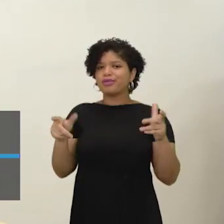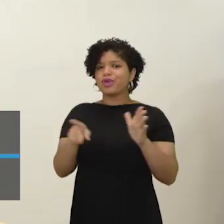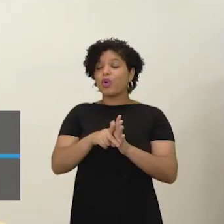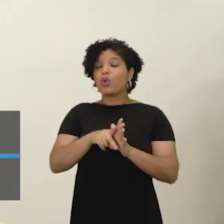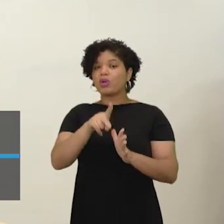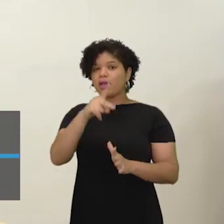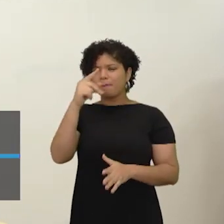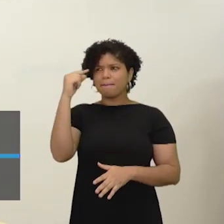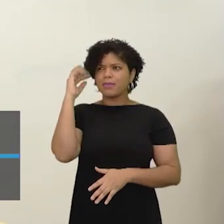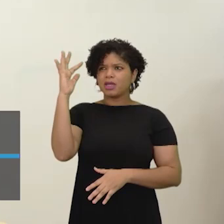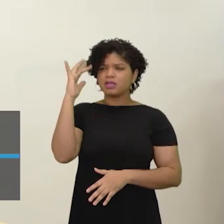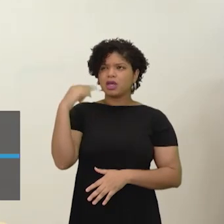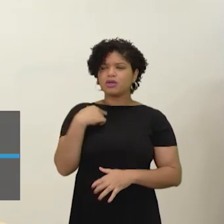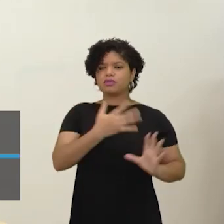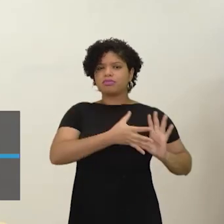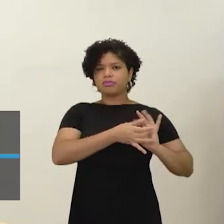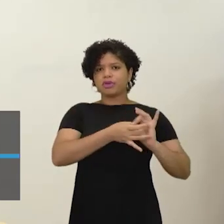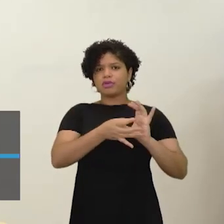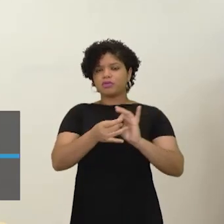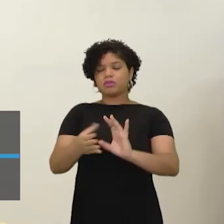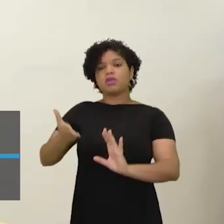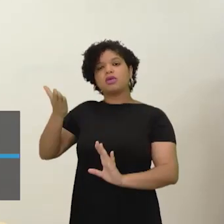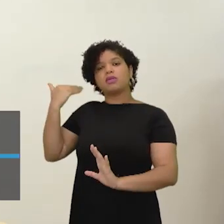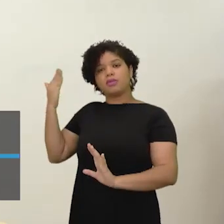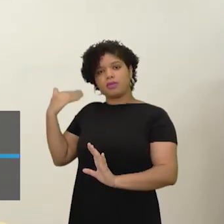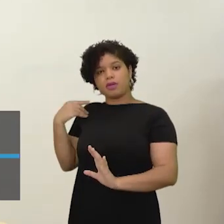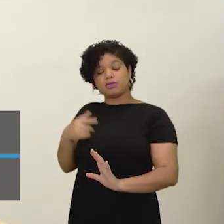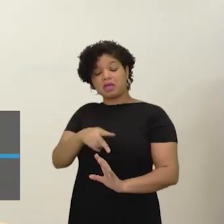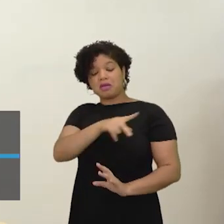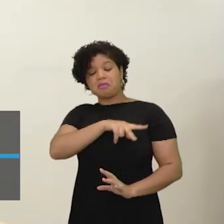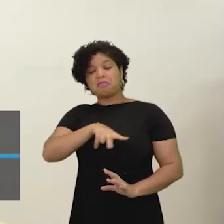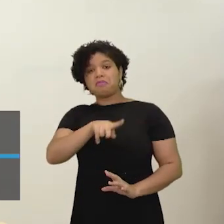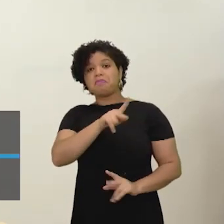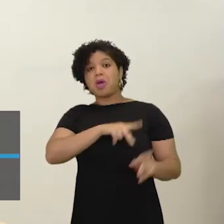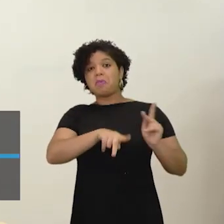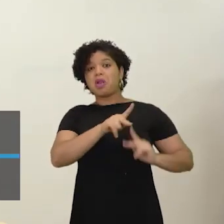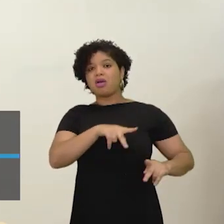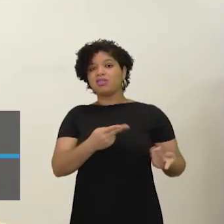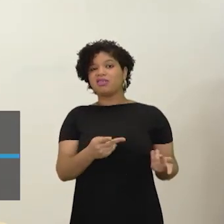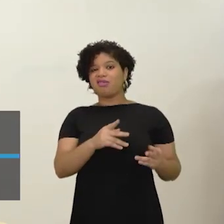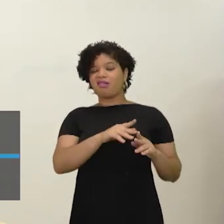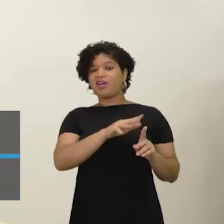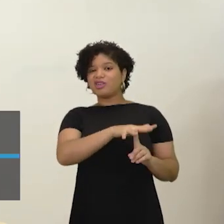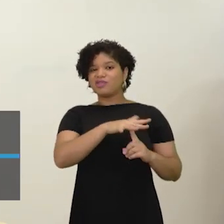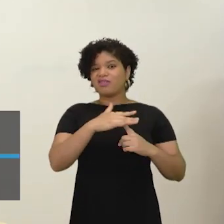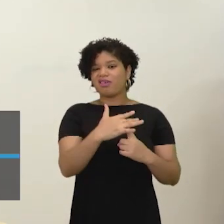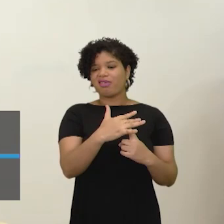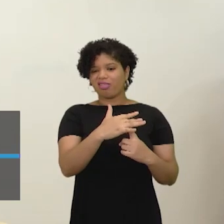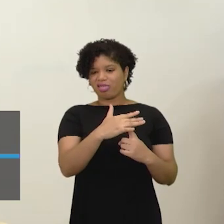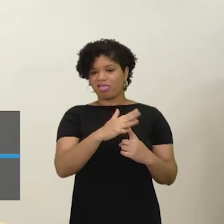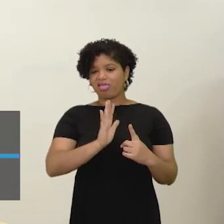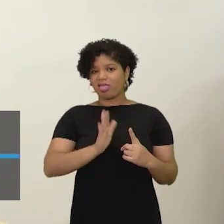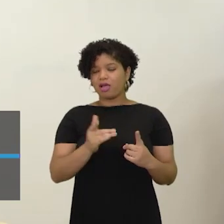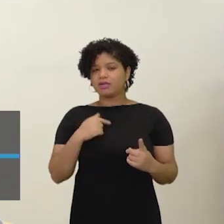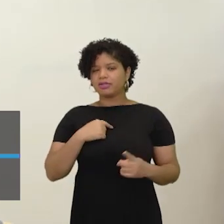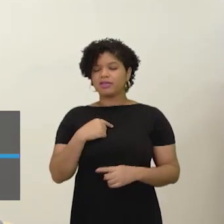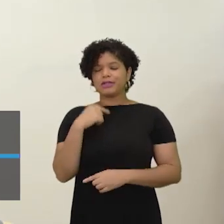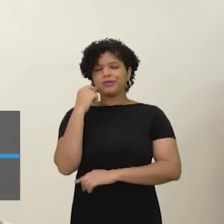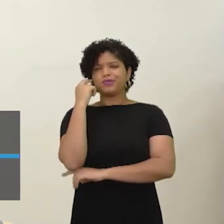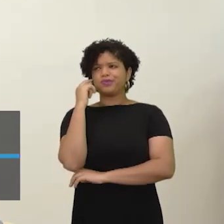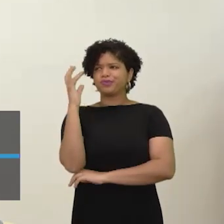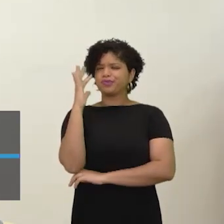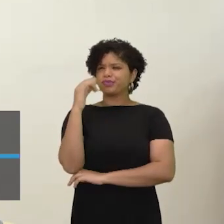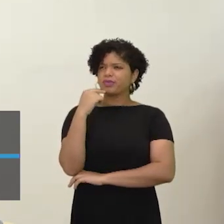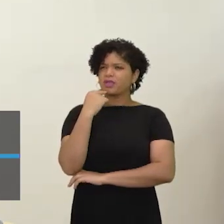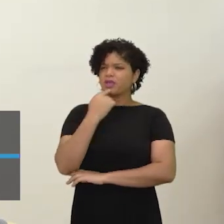né, se a gente pensar no contexto da época, a sociedade ela já estava começando a questionar